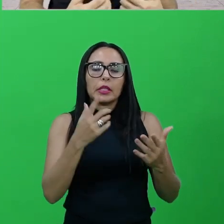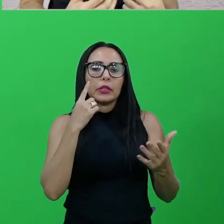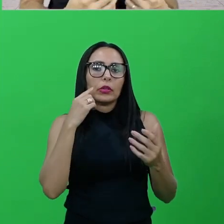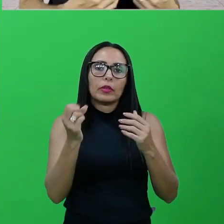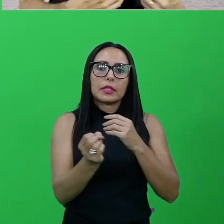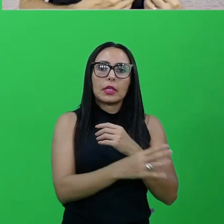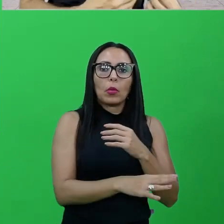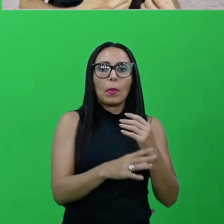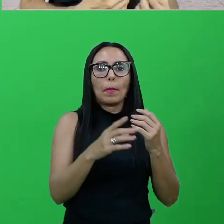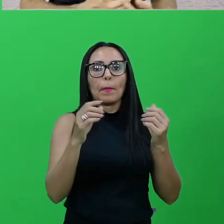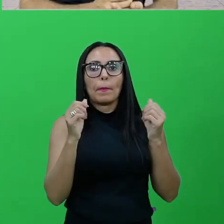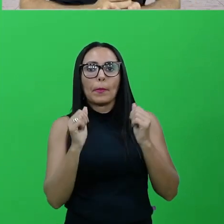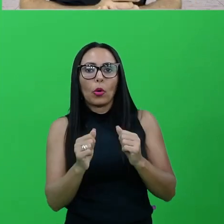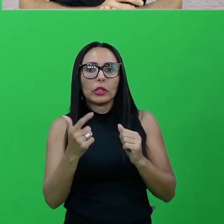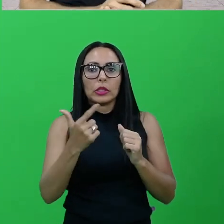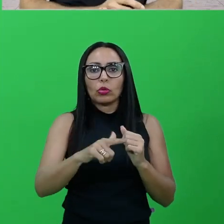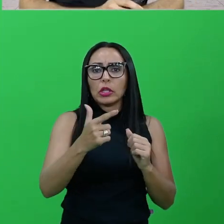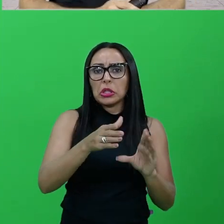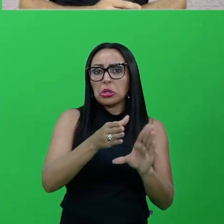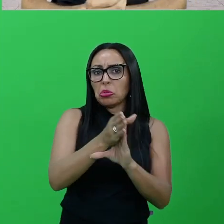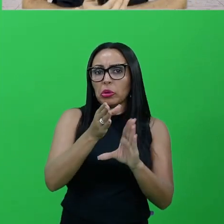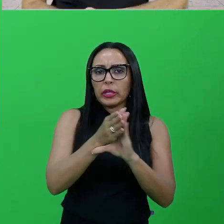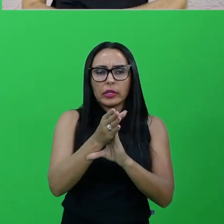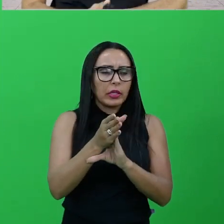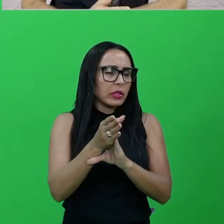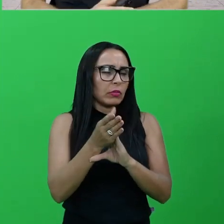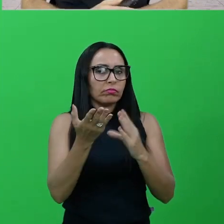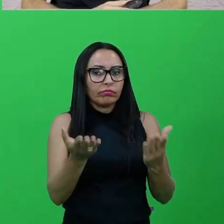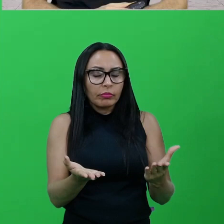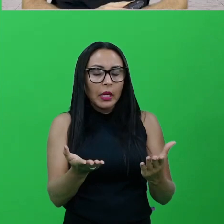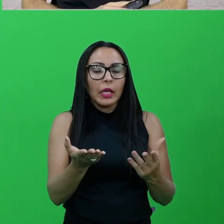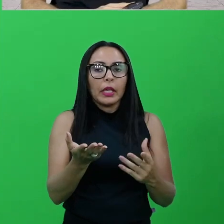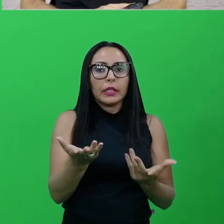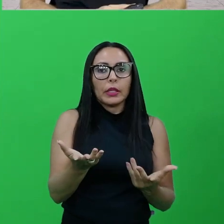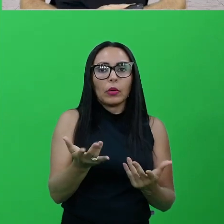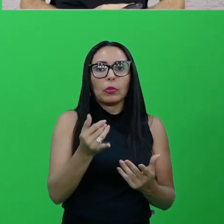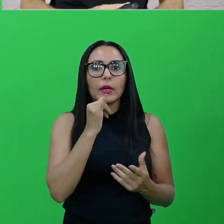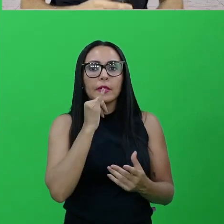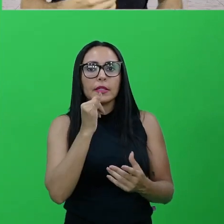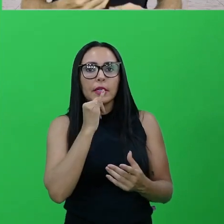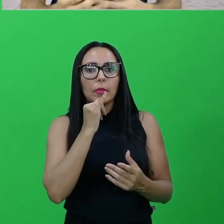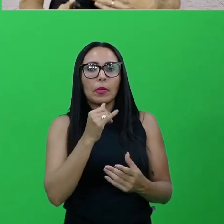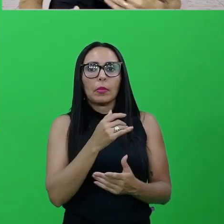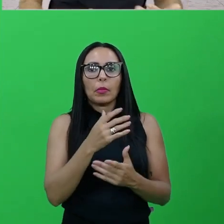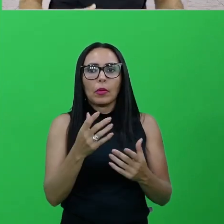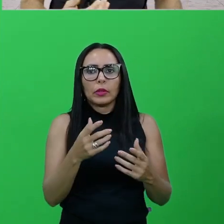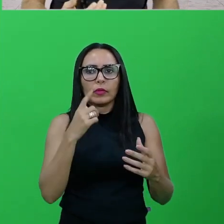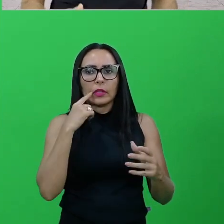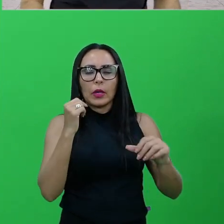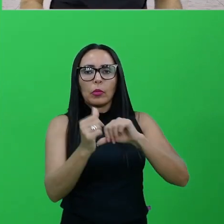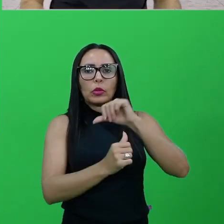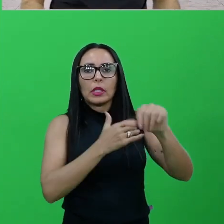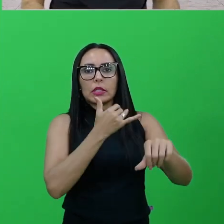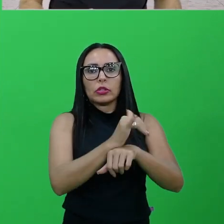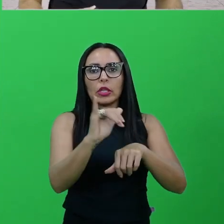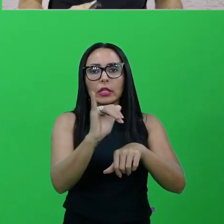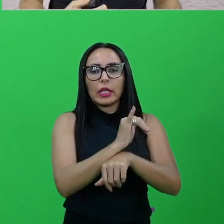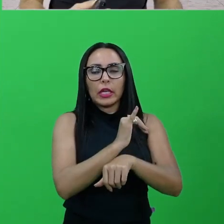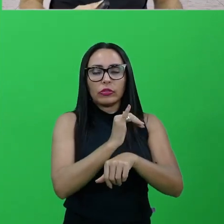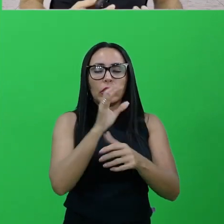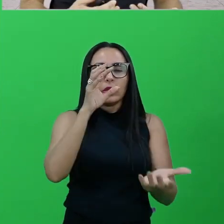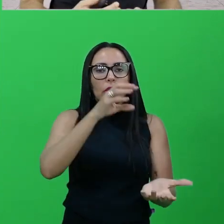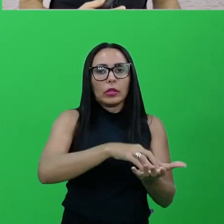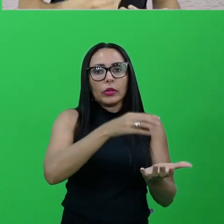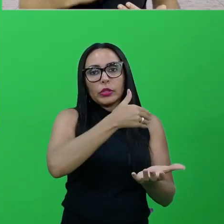podem não ter tido orientação a algum problema. Então, por exemplo, eles podem estar relacionados a mudanças estratégicas no serviço público